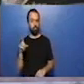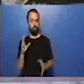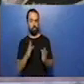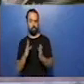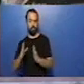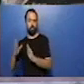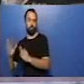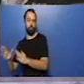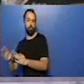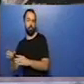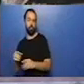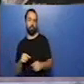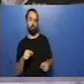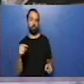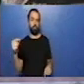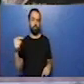aqui.